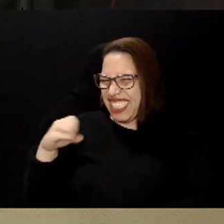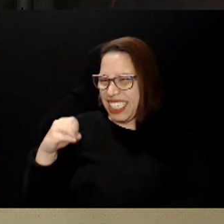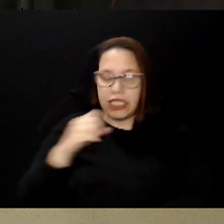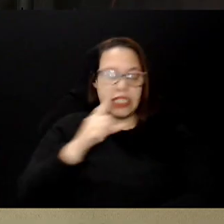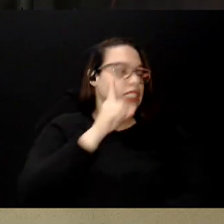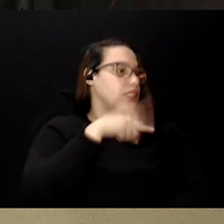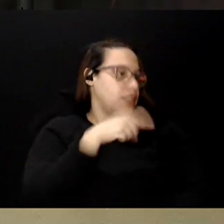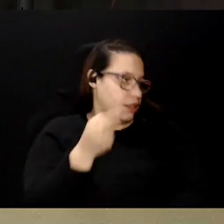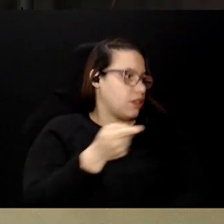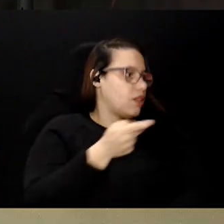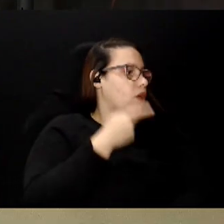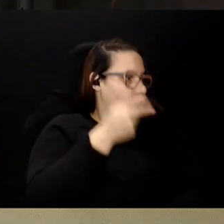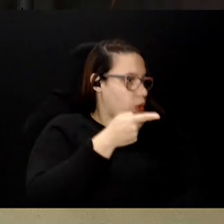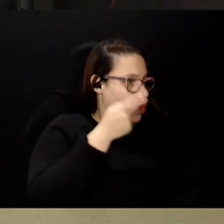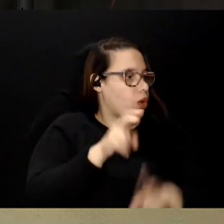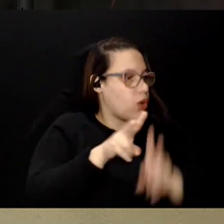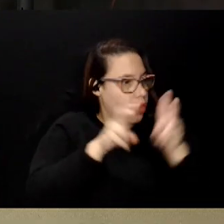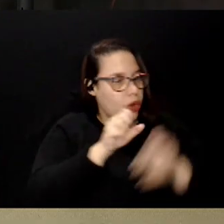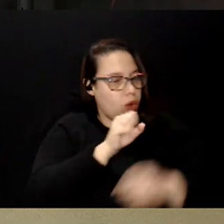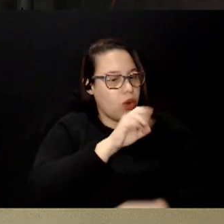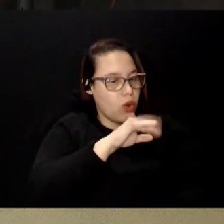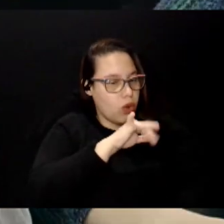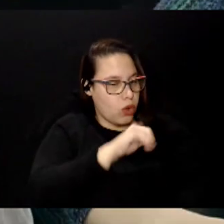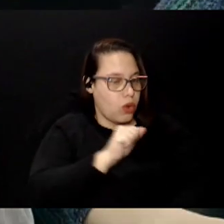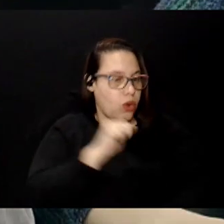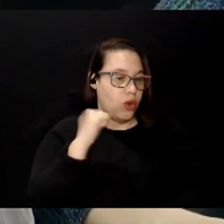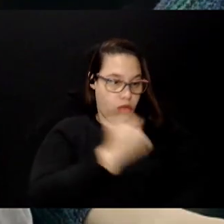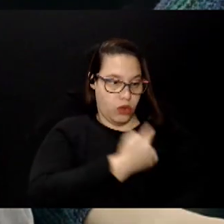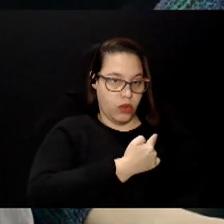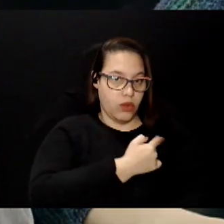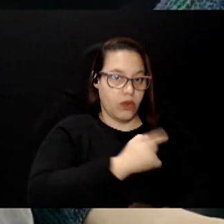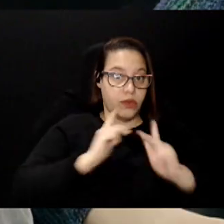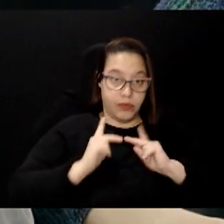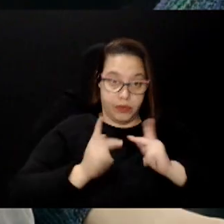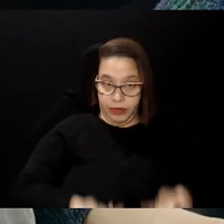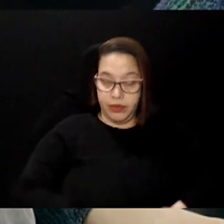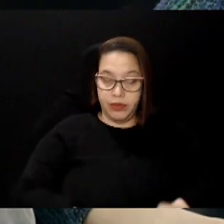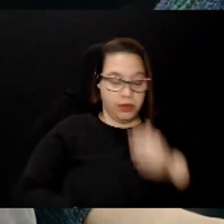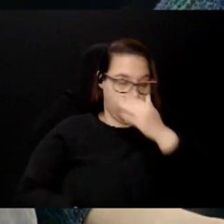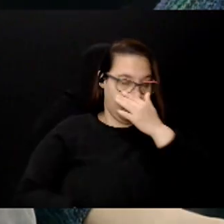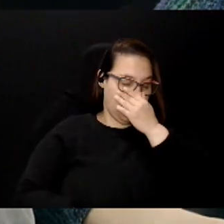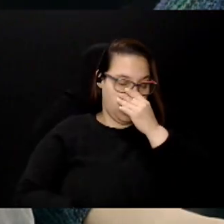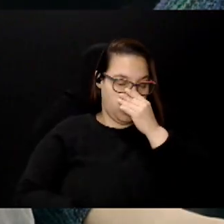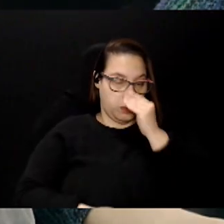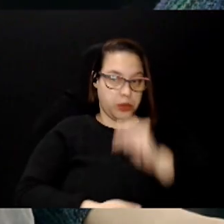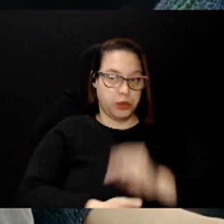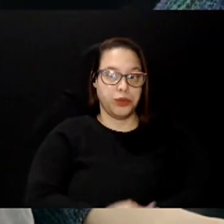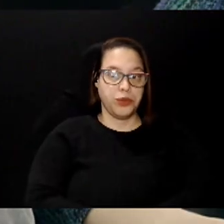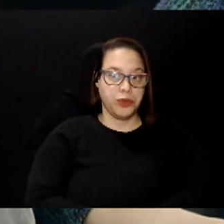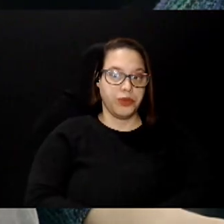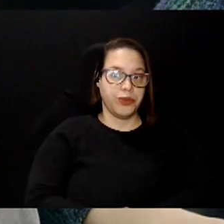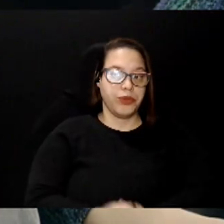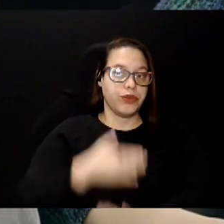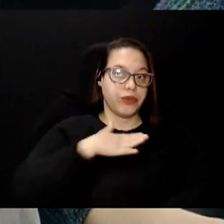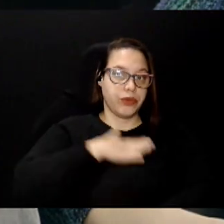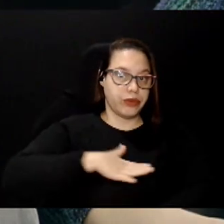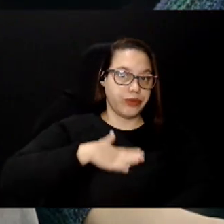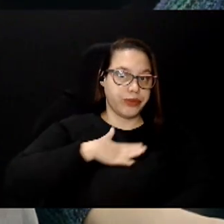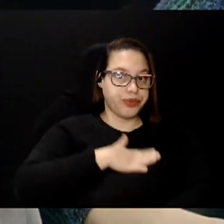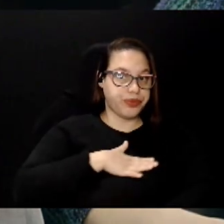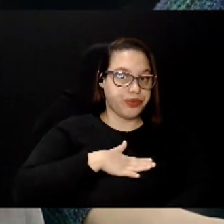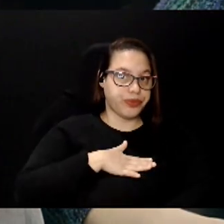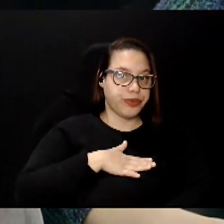trazendo, Soraya, o ser humano em geral, ele gosta muito de receber